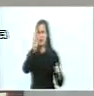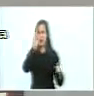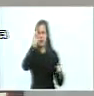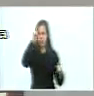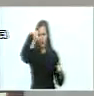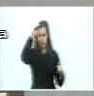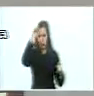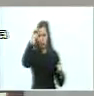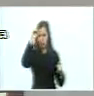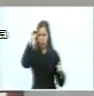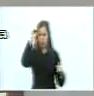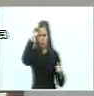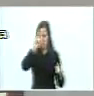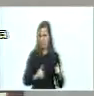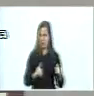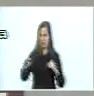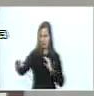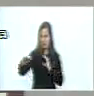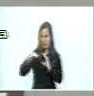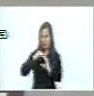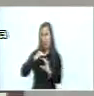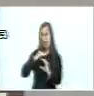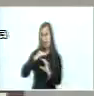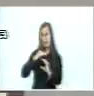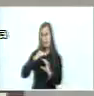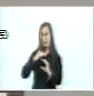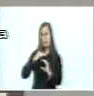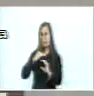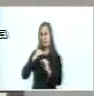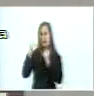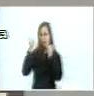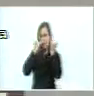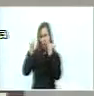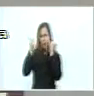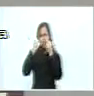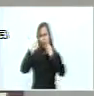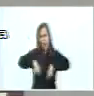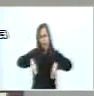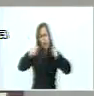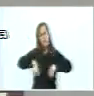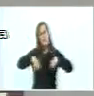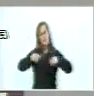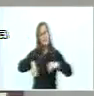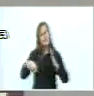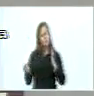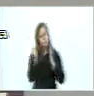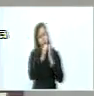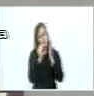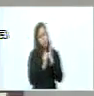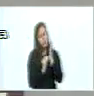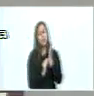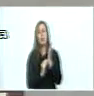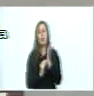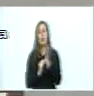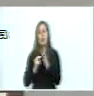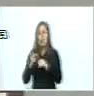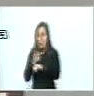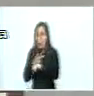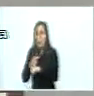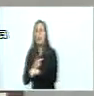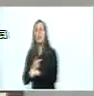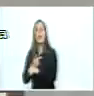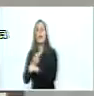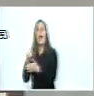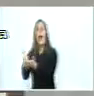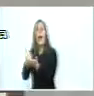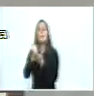de quem de direito, que me mandasse aí esses dados, que eu preciso desses dados, eu estou buscando apoio para Viçosa, apoio para